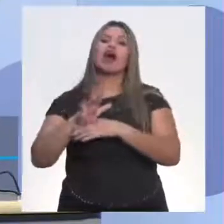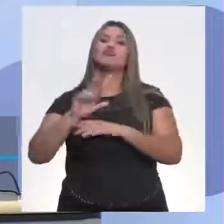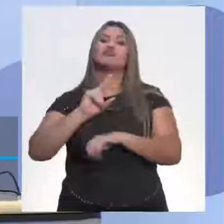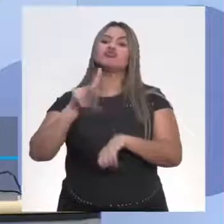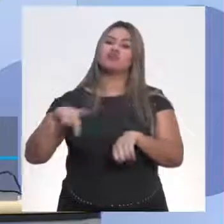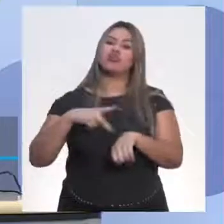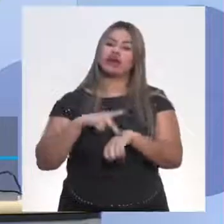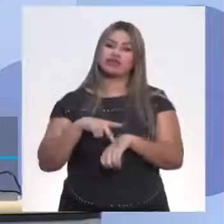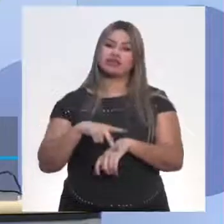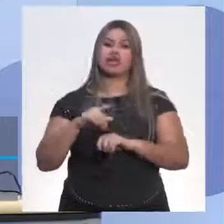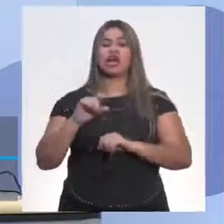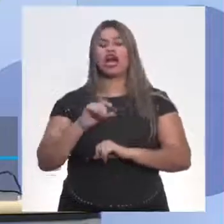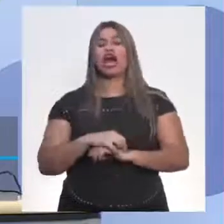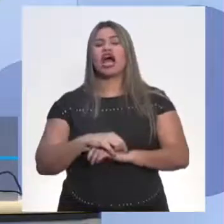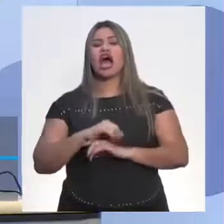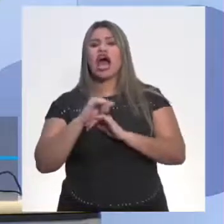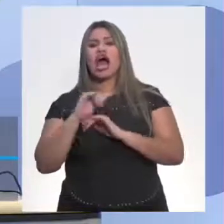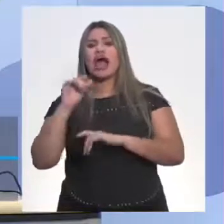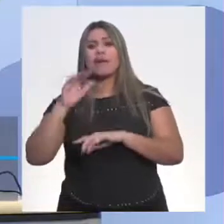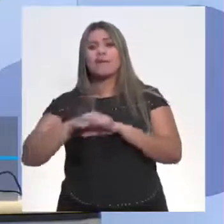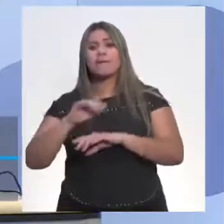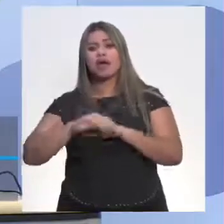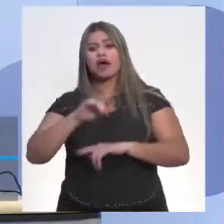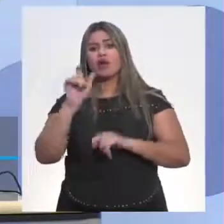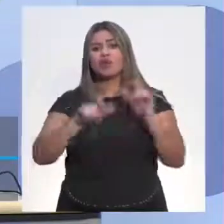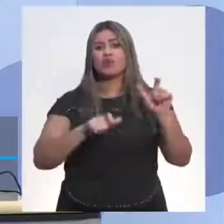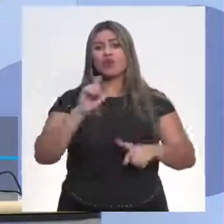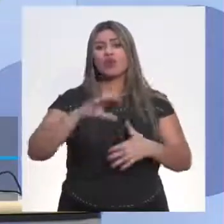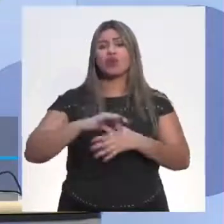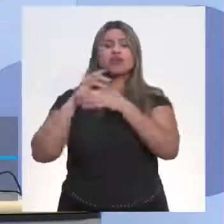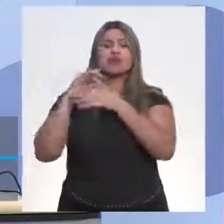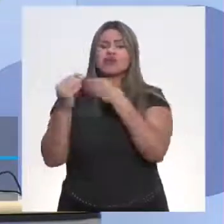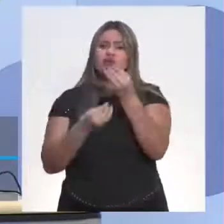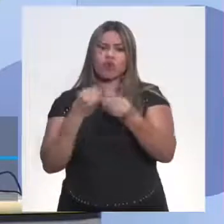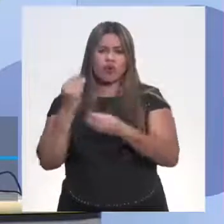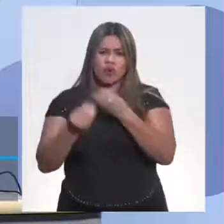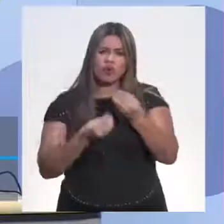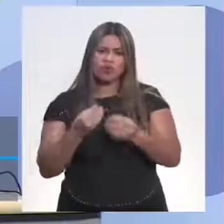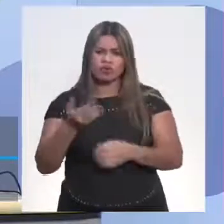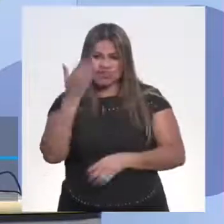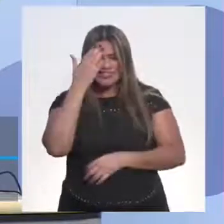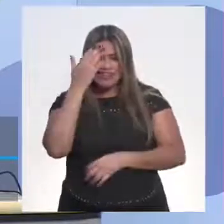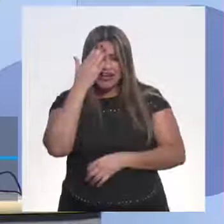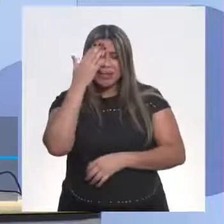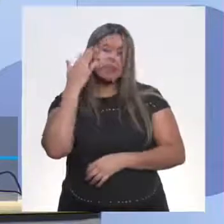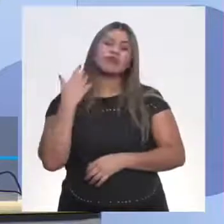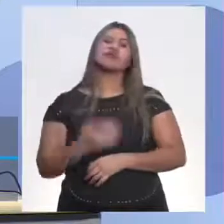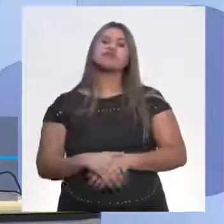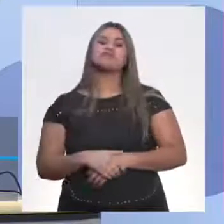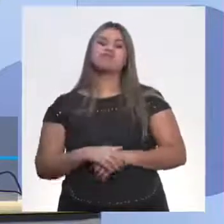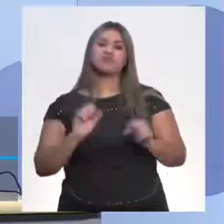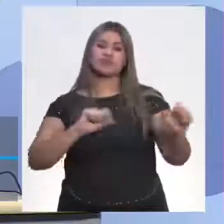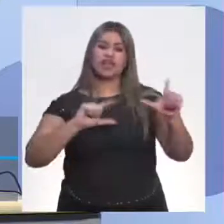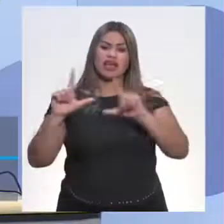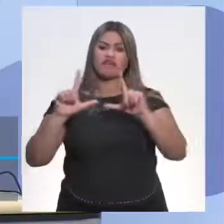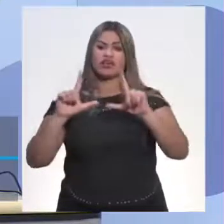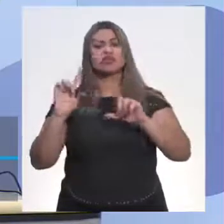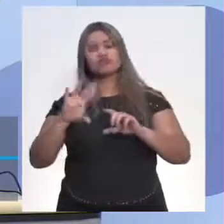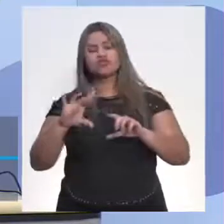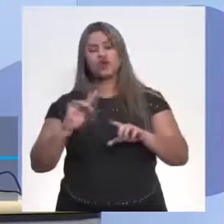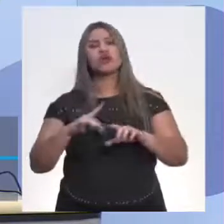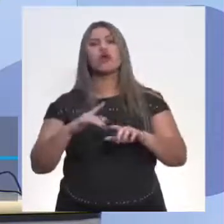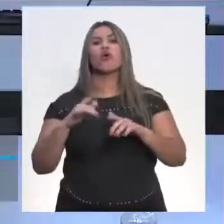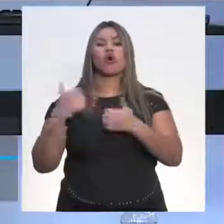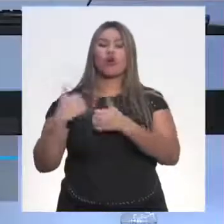que vai contar ali uma parcela do que estava acontecendo mas realmente acompanhar a vida política principalmente da sua cidade ou do lugar onde você